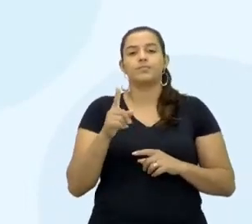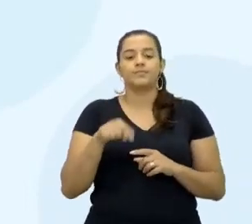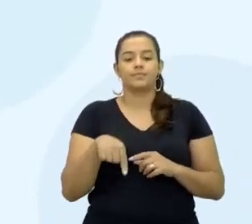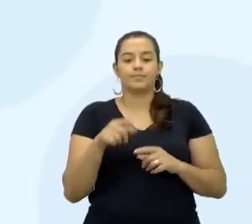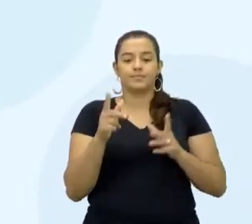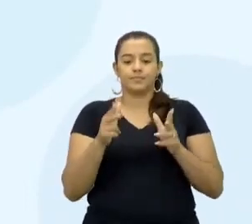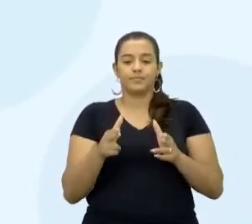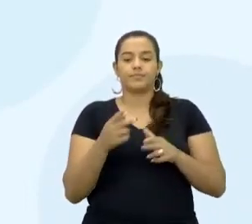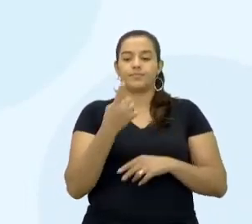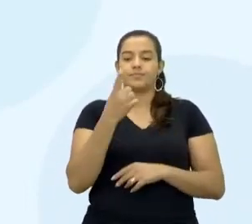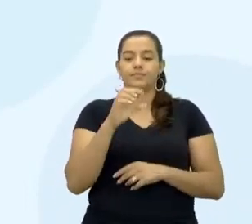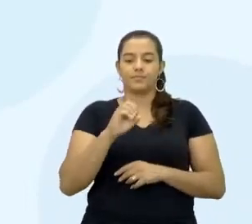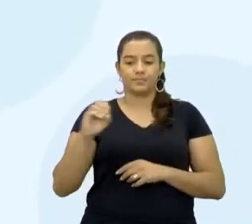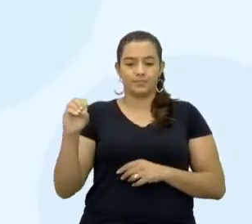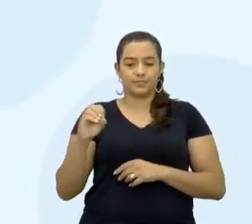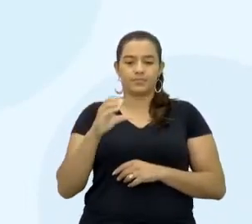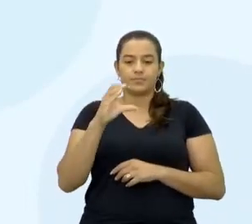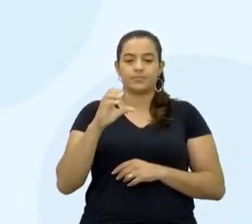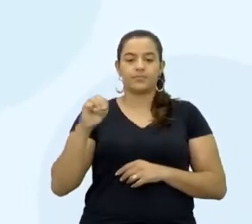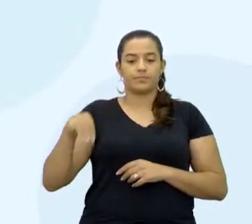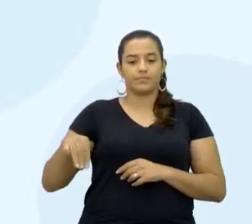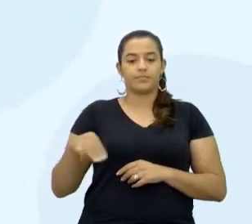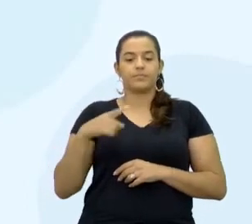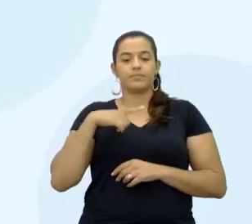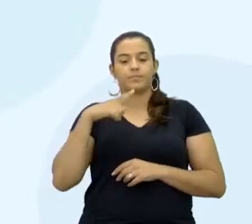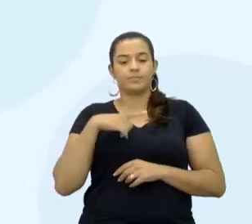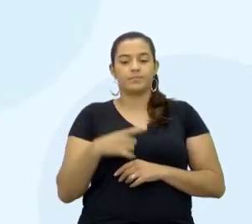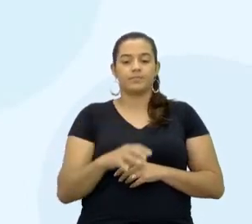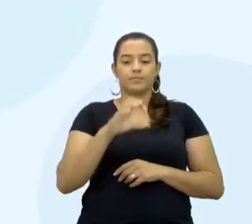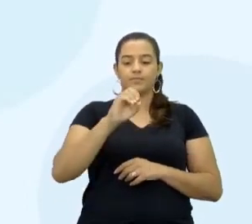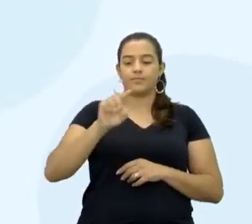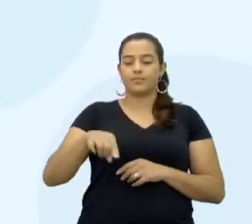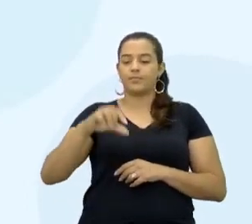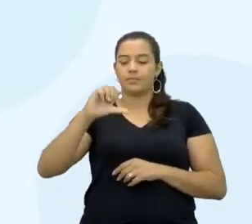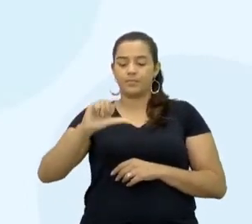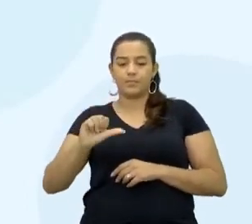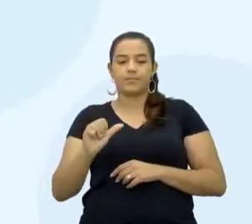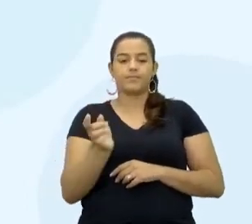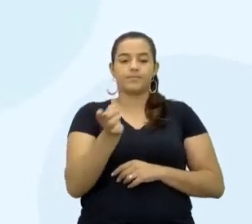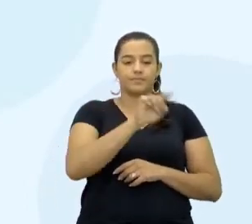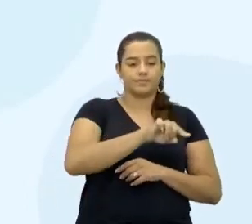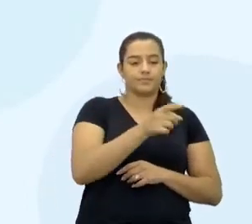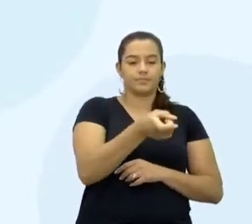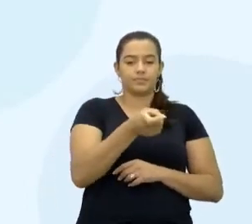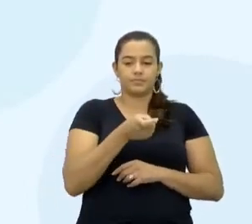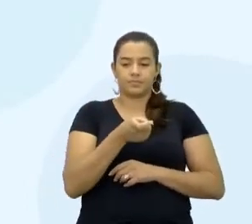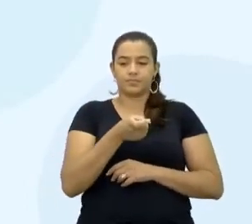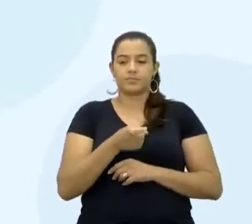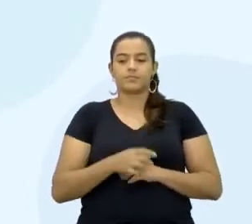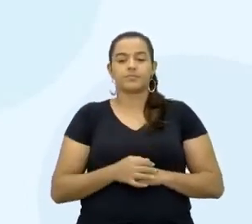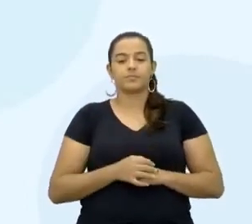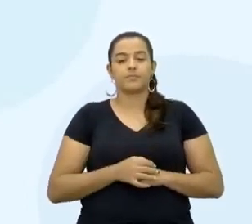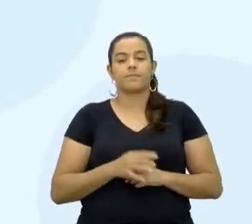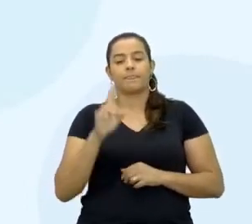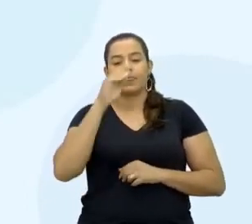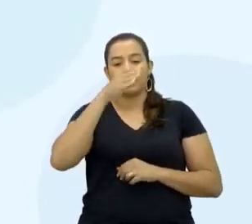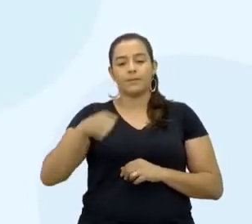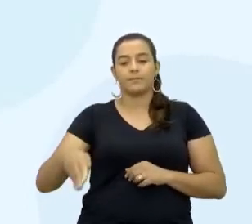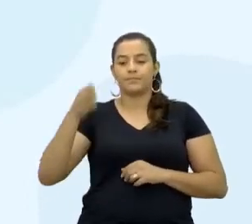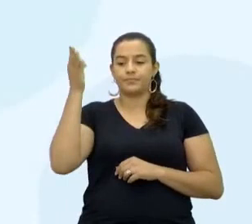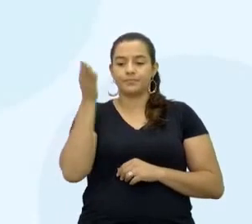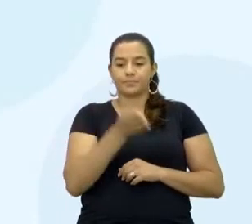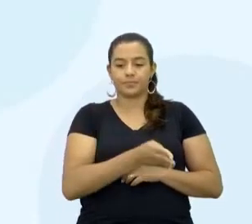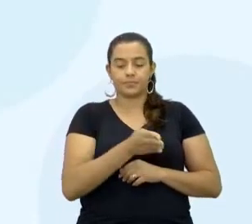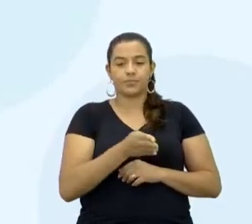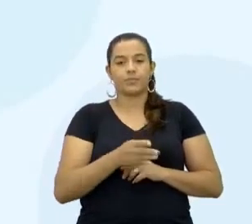0,9 centímetros vai ser x. Vocês podem fazer esta continha que vocês vão chegar ao resultado, né? Multiplica em cruz,